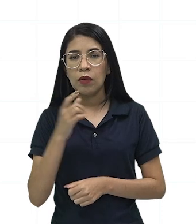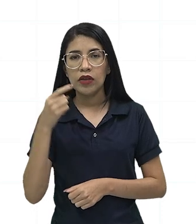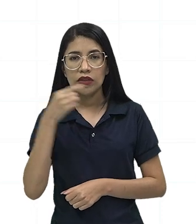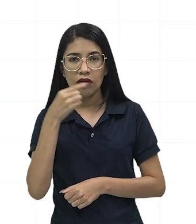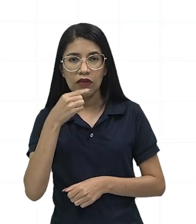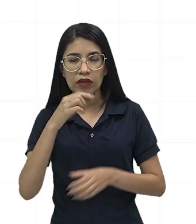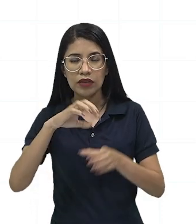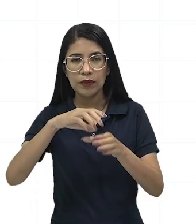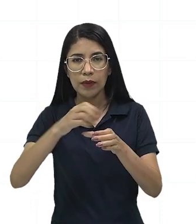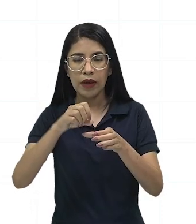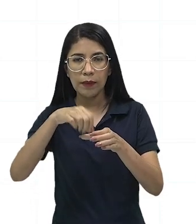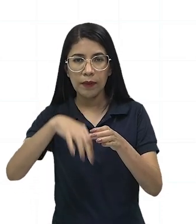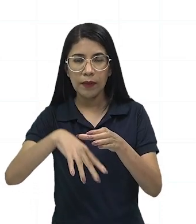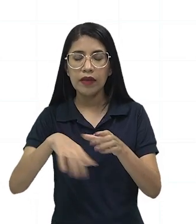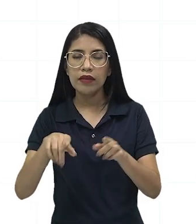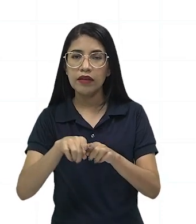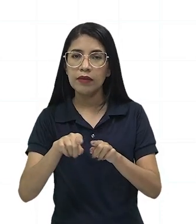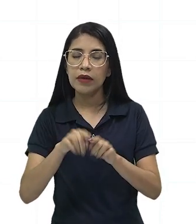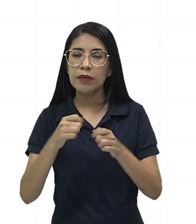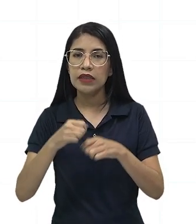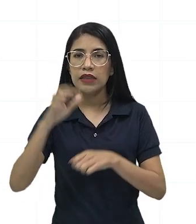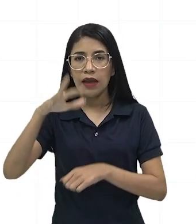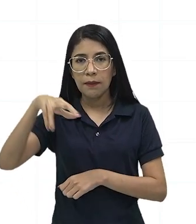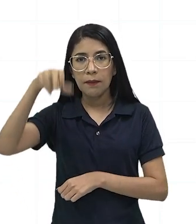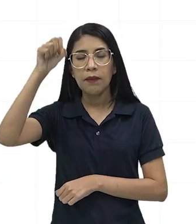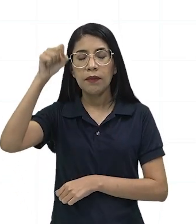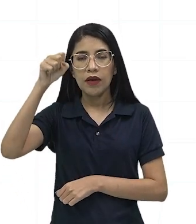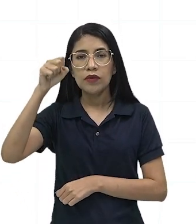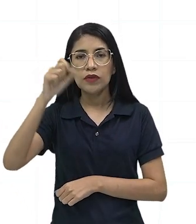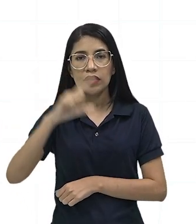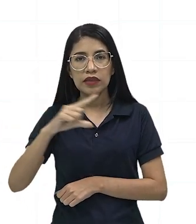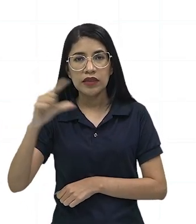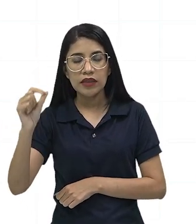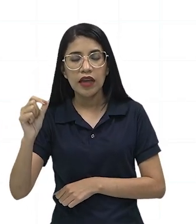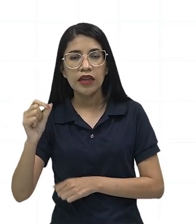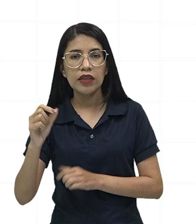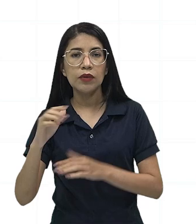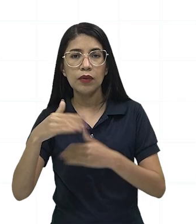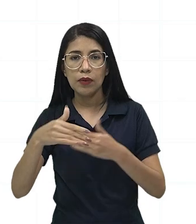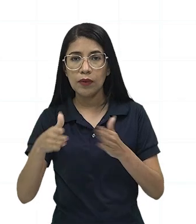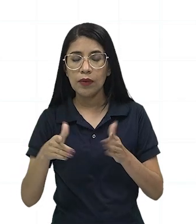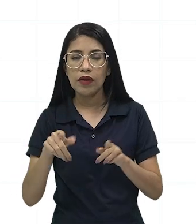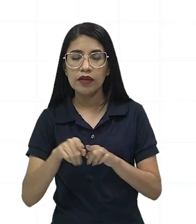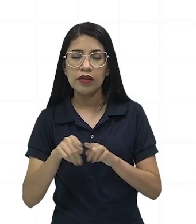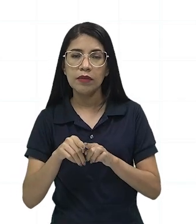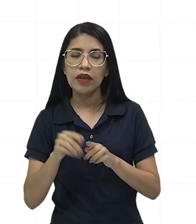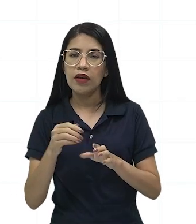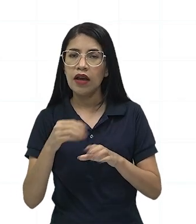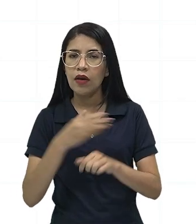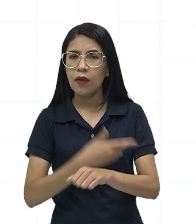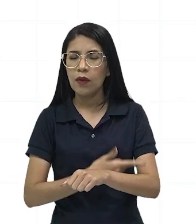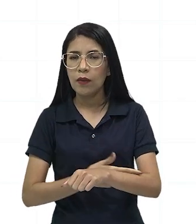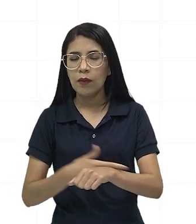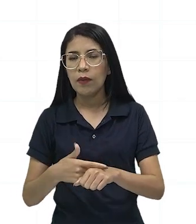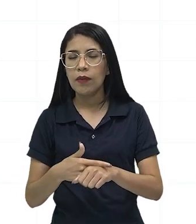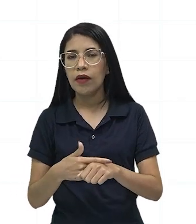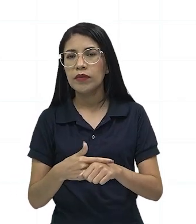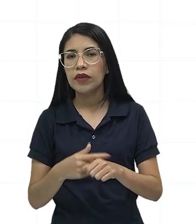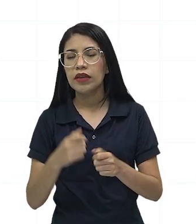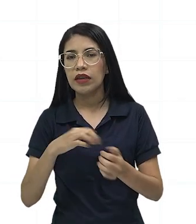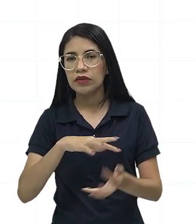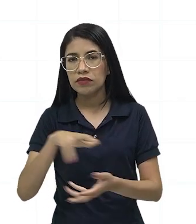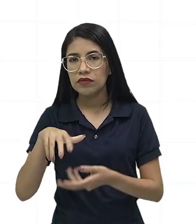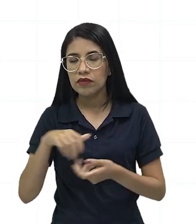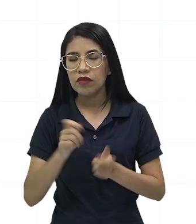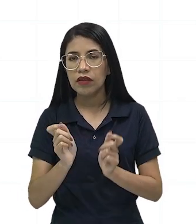enquanto escovamos os dentes e apagar as luzes ao sair de um cômodo fazem toda a diferença. São os famosos hábitos sustentáveis, hábitos que fazem